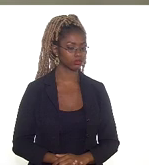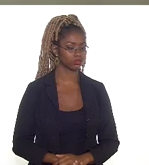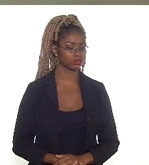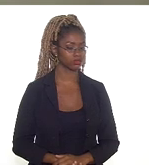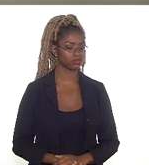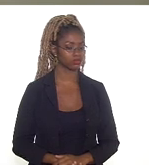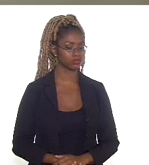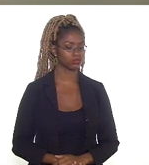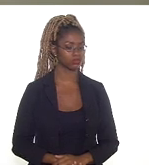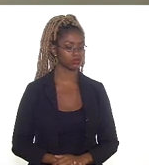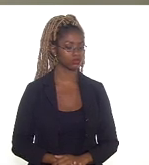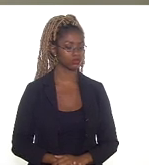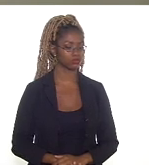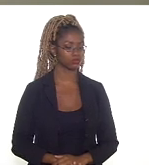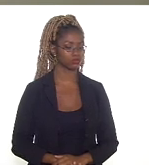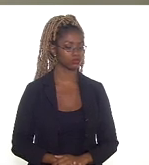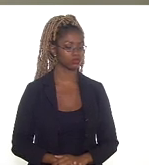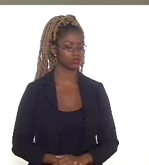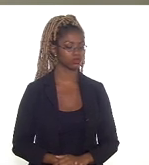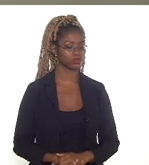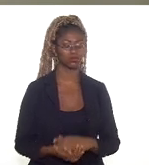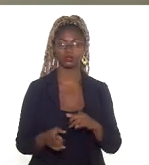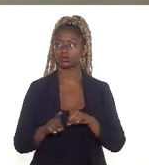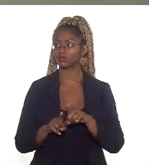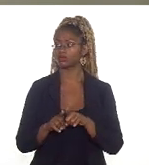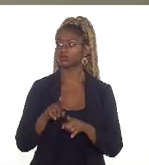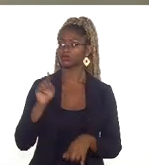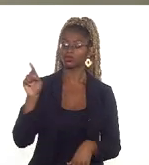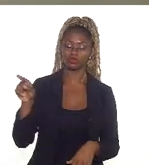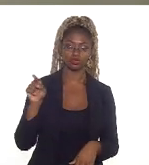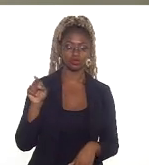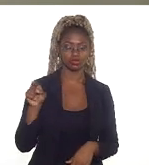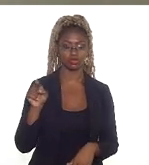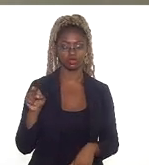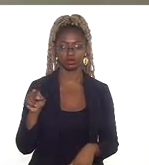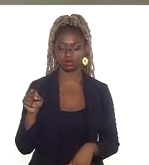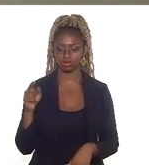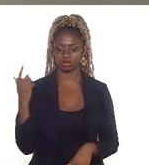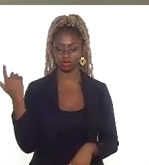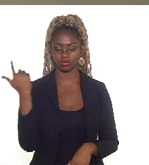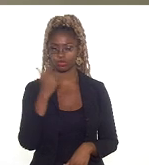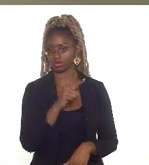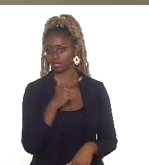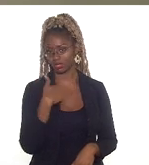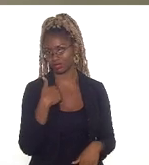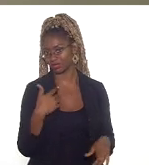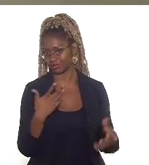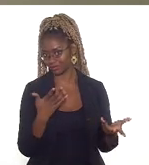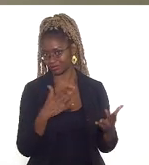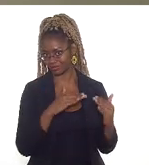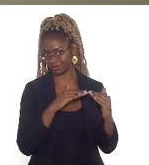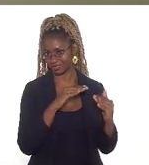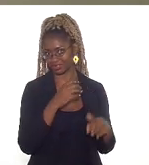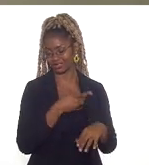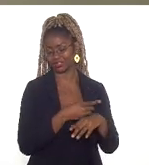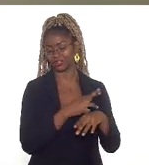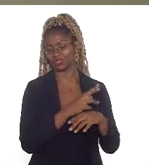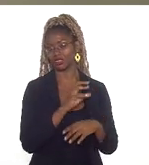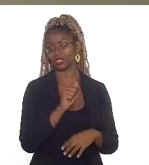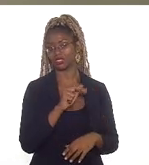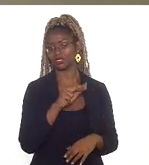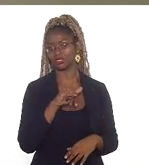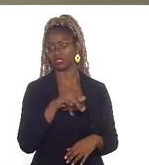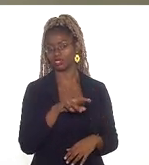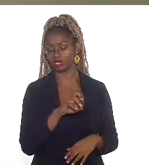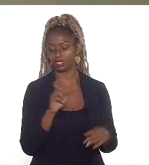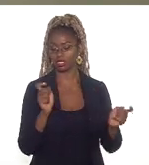se Vossa Excelência, Vossa Senhoria, consegue, como perguntou a doutora Karine, monitorar